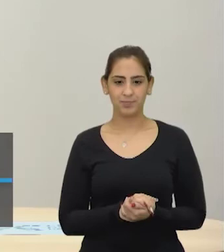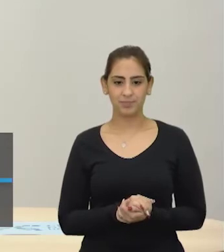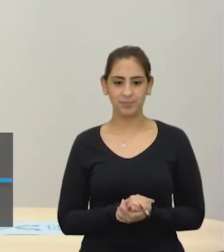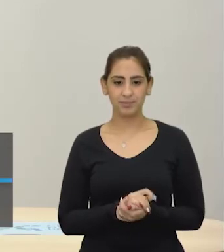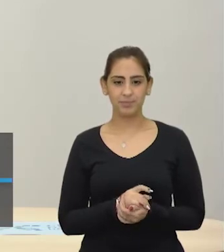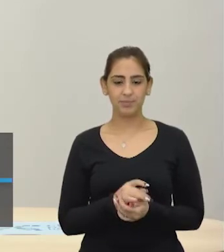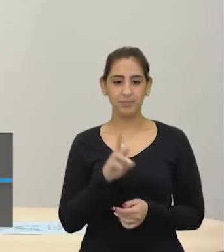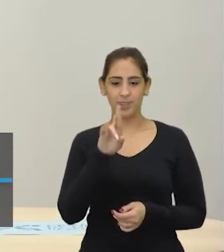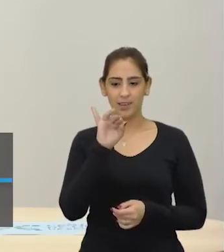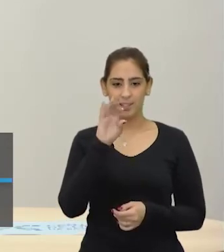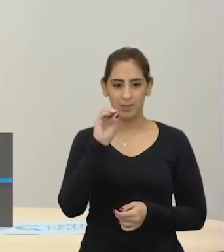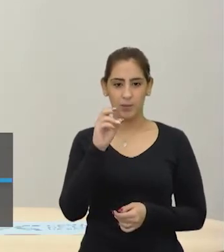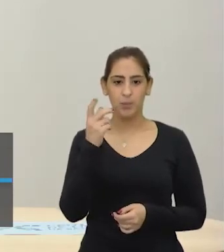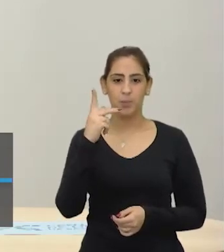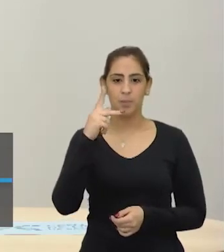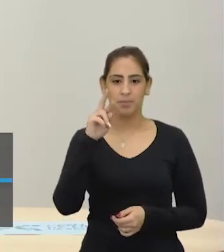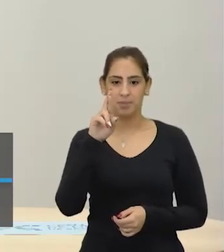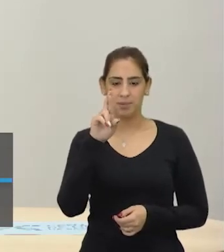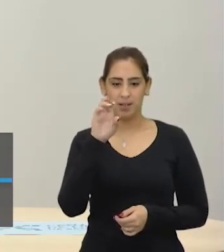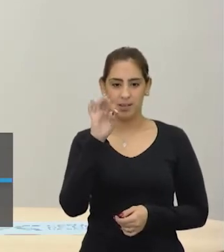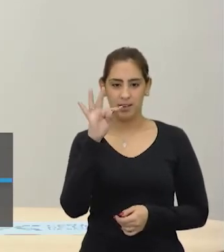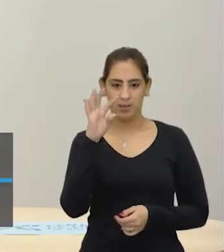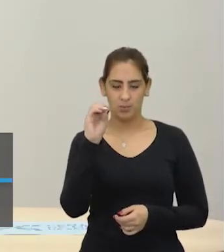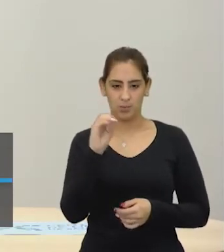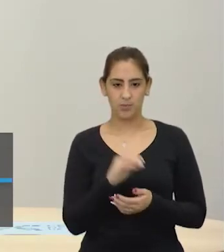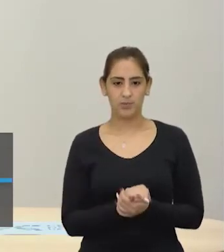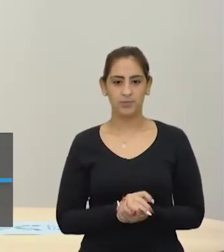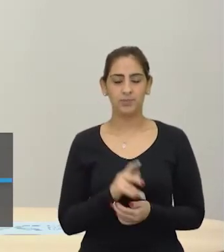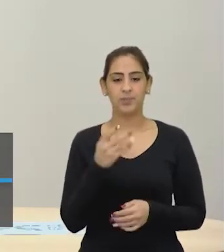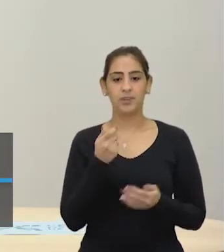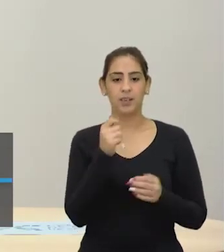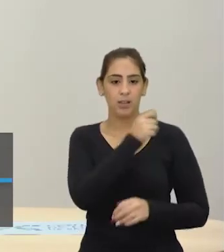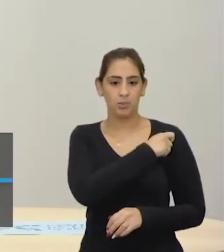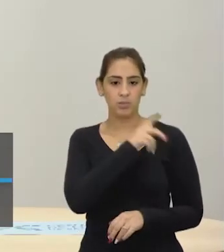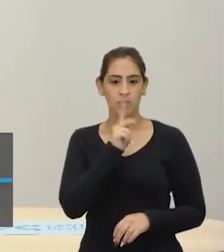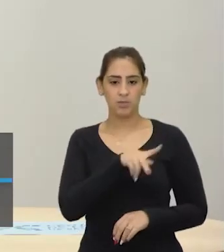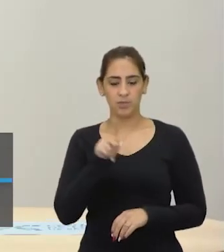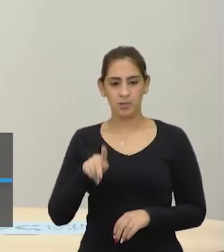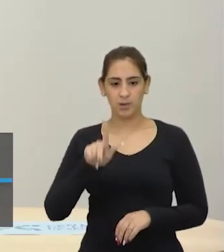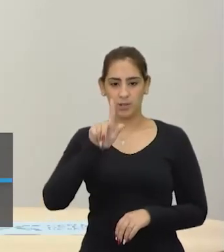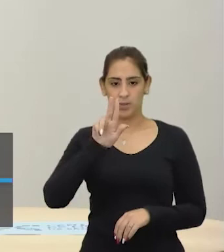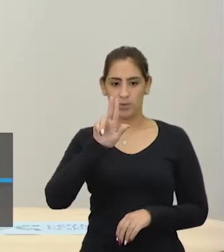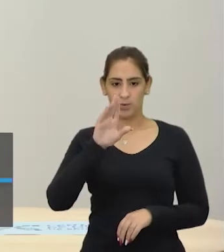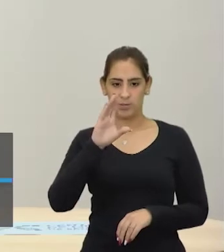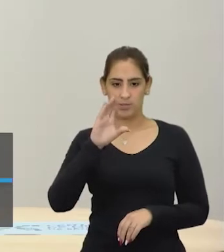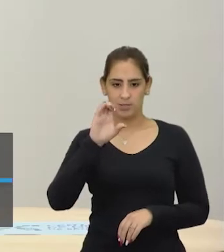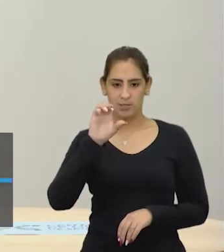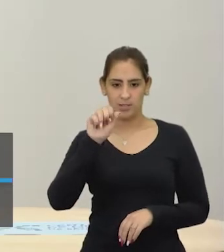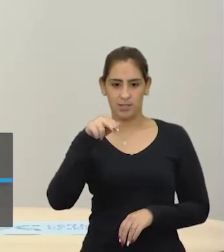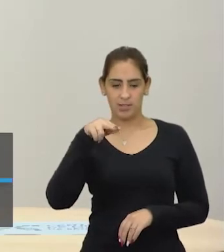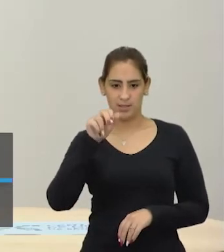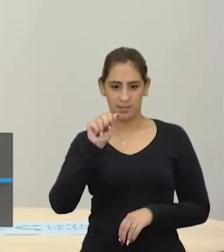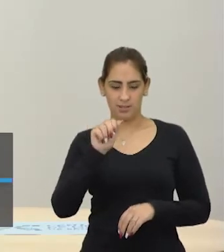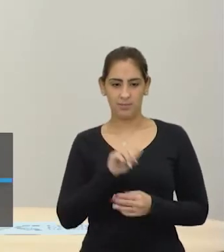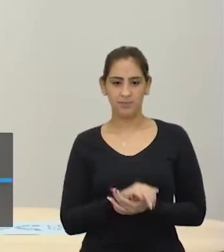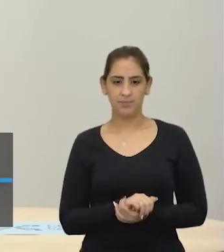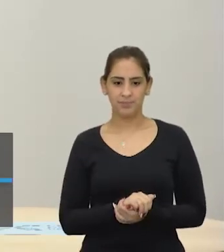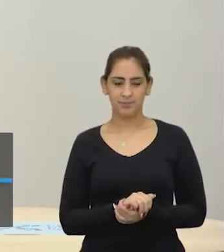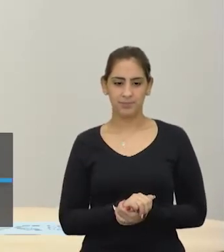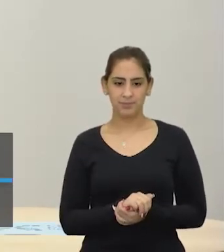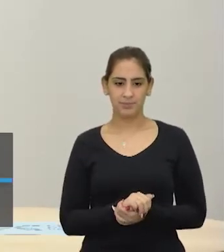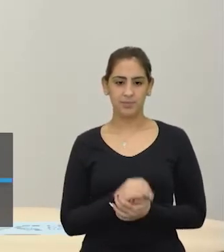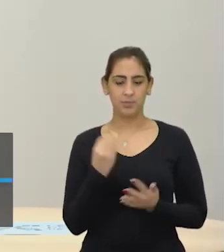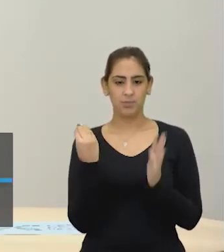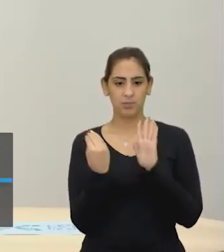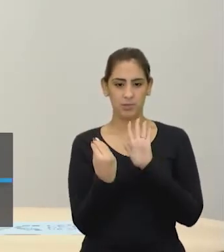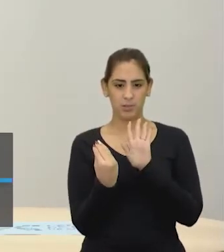Rio Preto, e os alunos da professora Luciana, ou Luciane, acredito que seja Luciane, colocaram assim: de